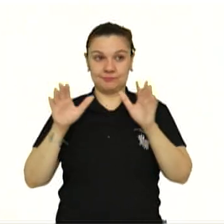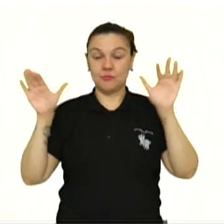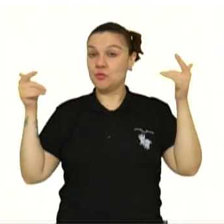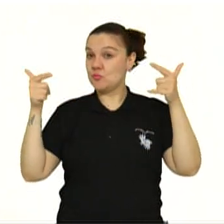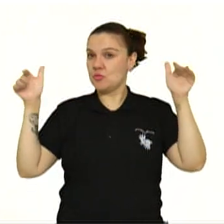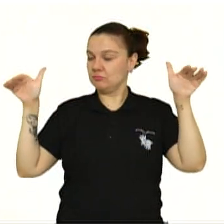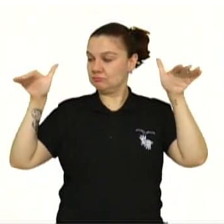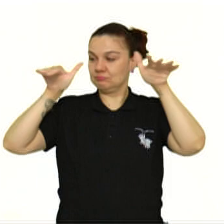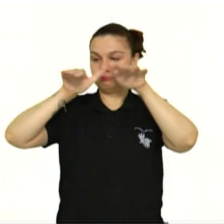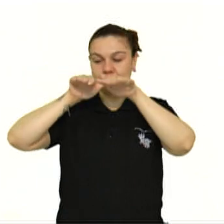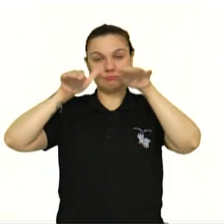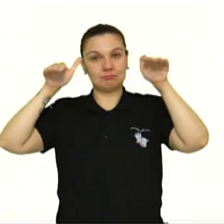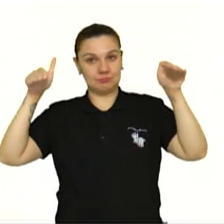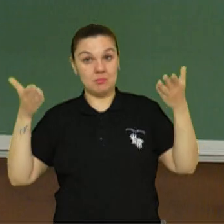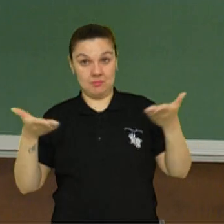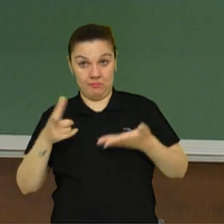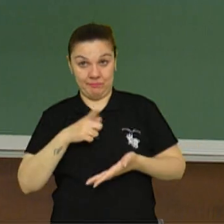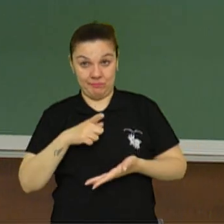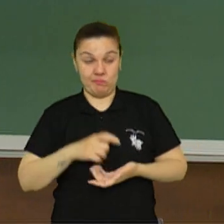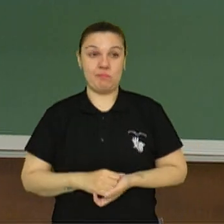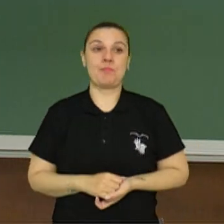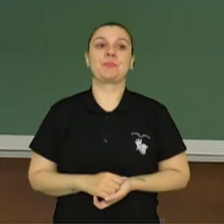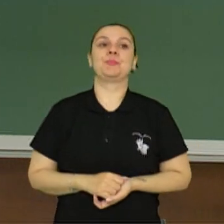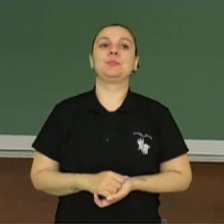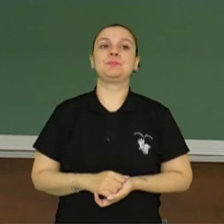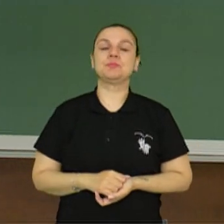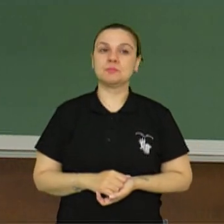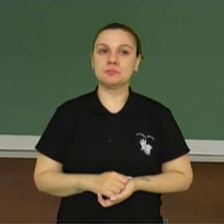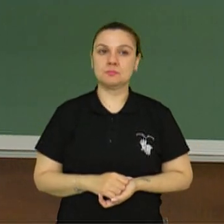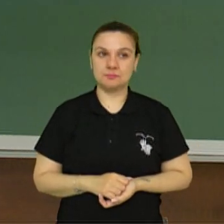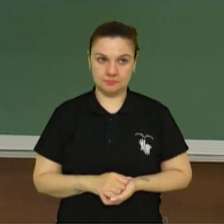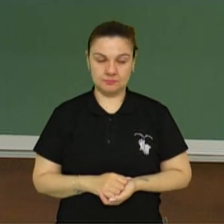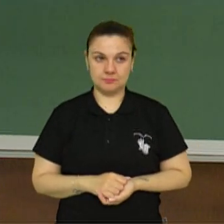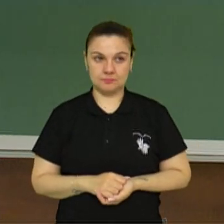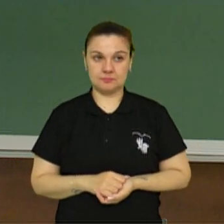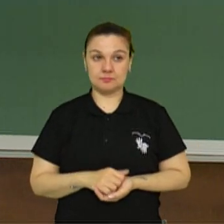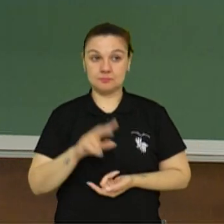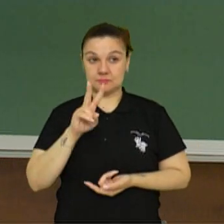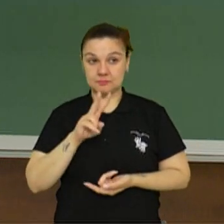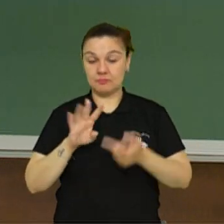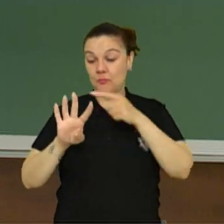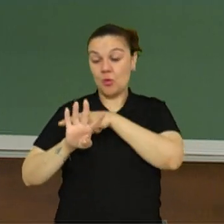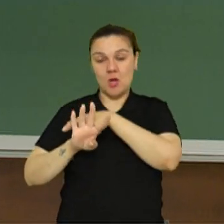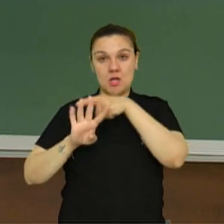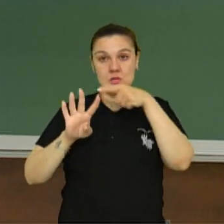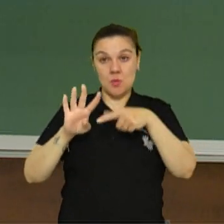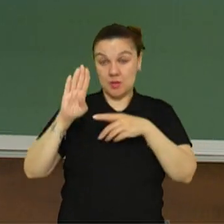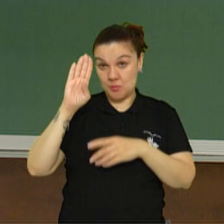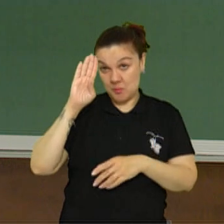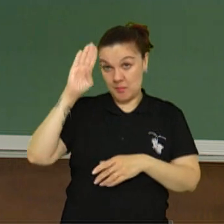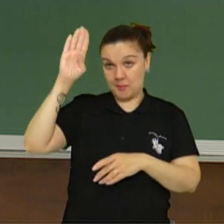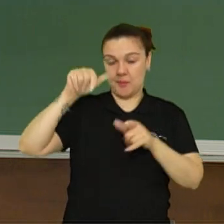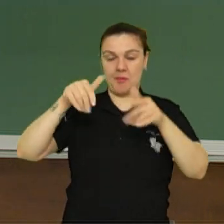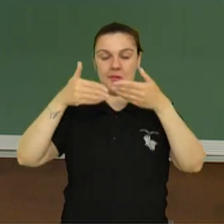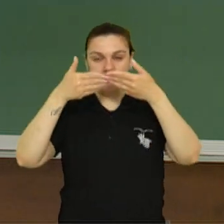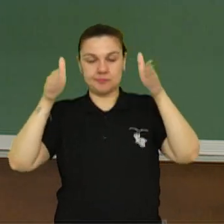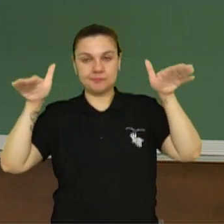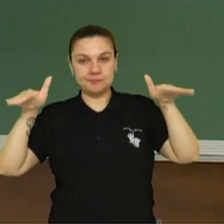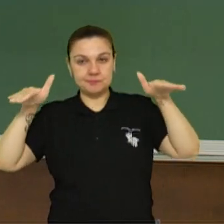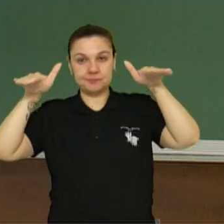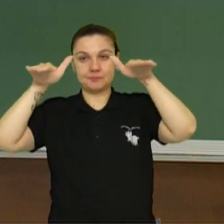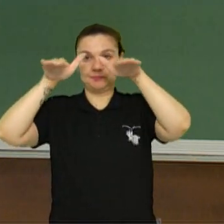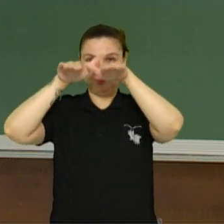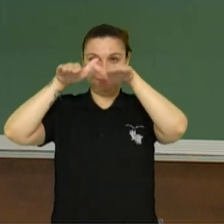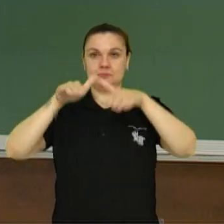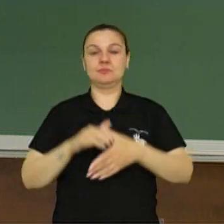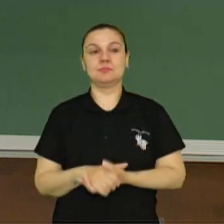sistema de abrir e fechar, né? Então, agora ela vai ser fechada também. Então, as quatro grandes, né, quadras